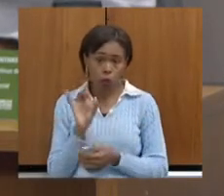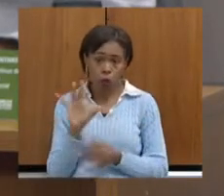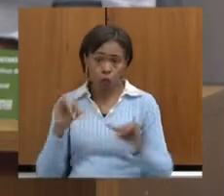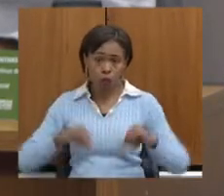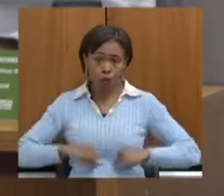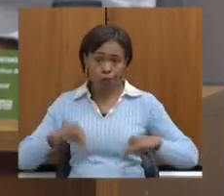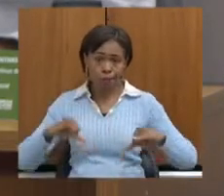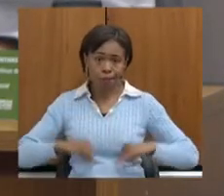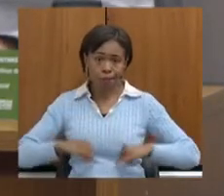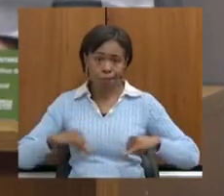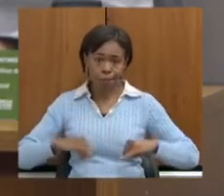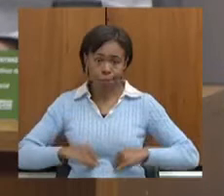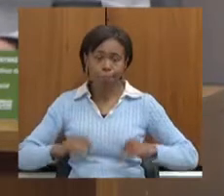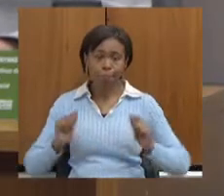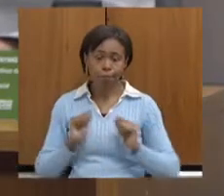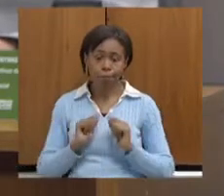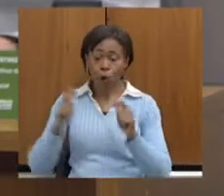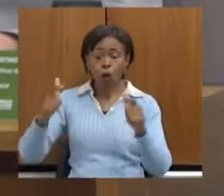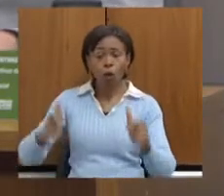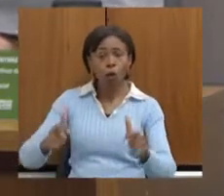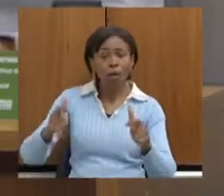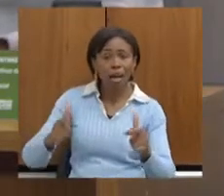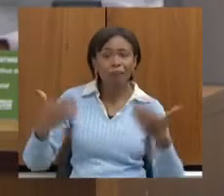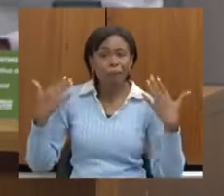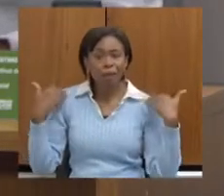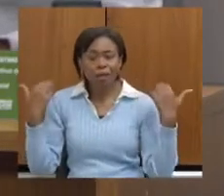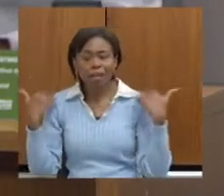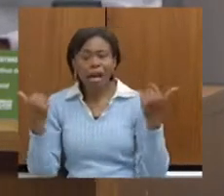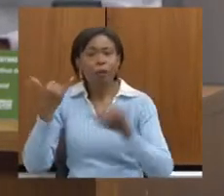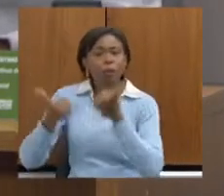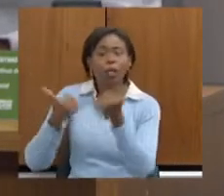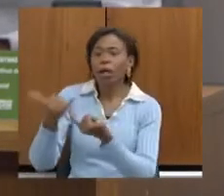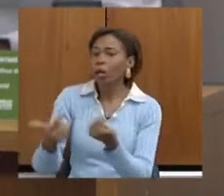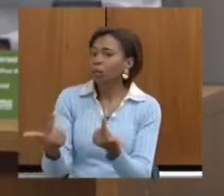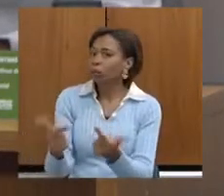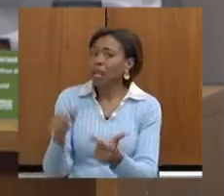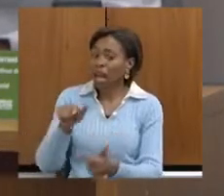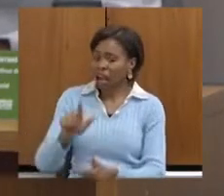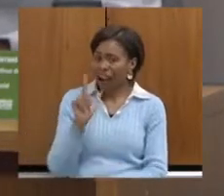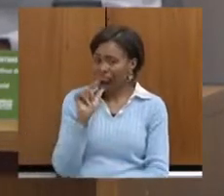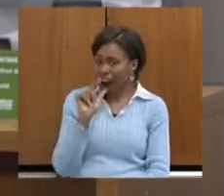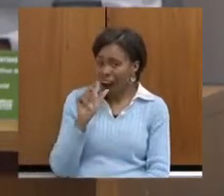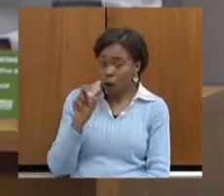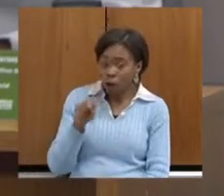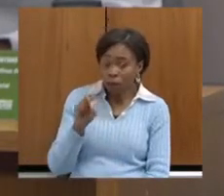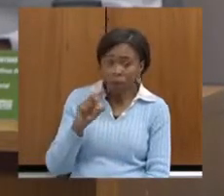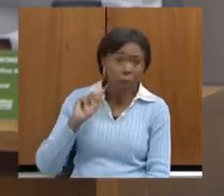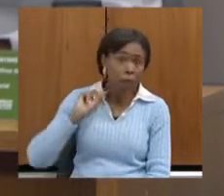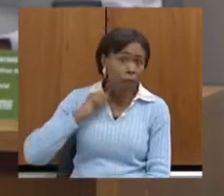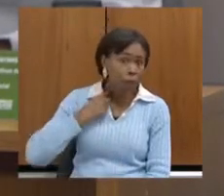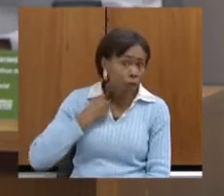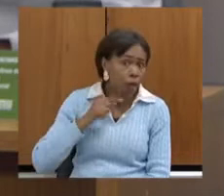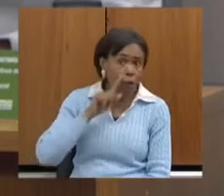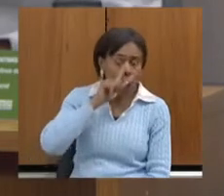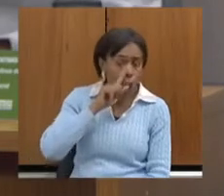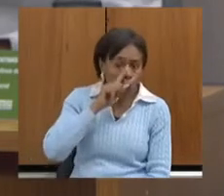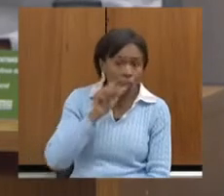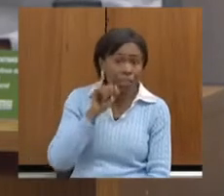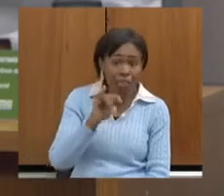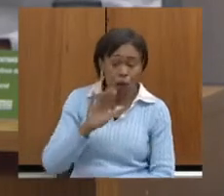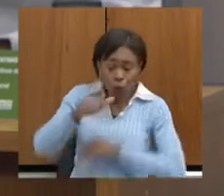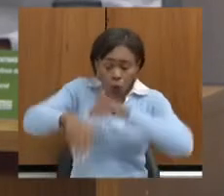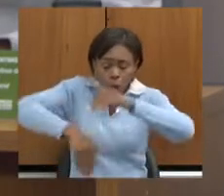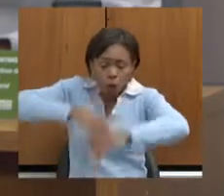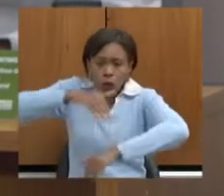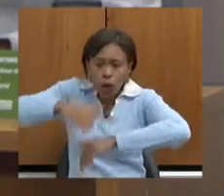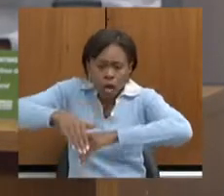você não tem área de lazer porque a água está contaminada se pega se tomar um banho lá no Rio e a pessoa sai de lá coisa que tomar um